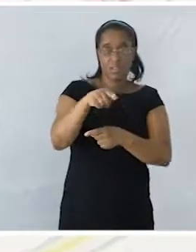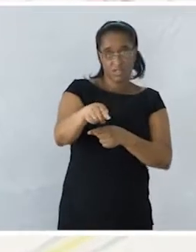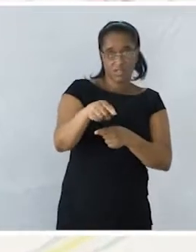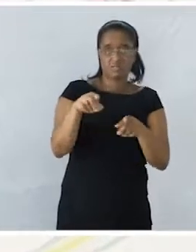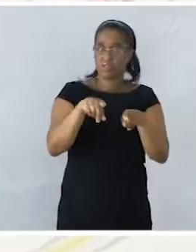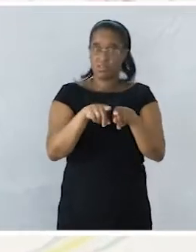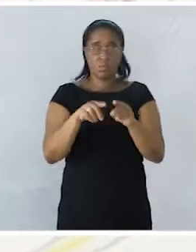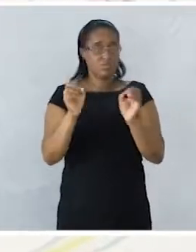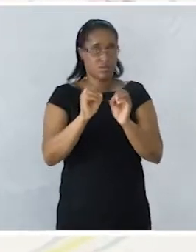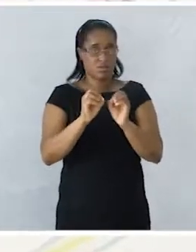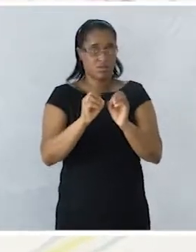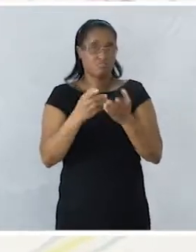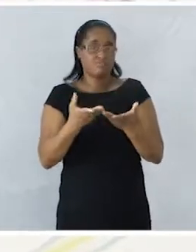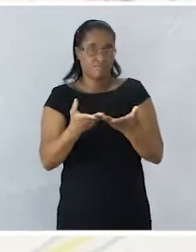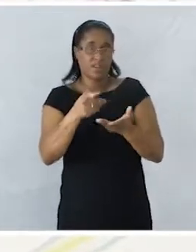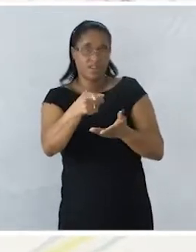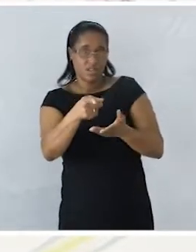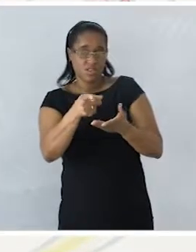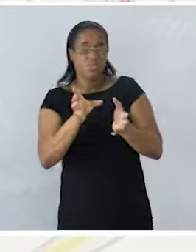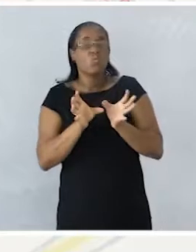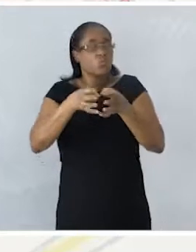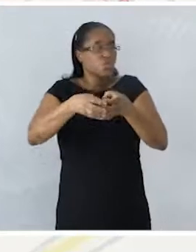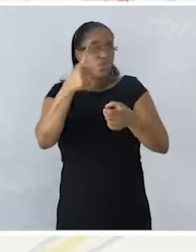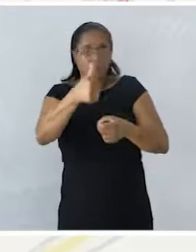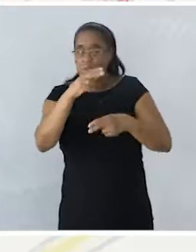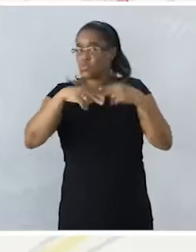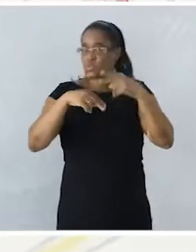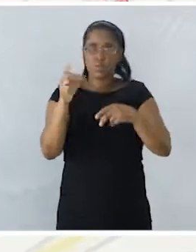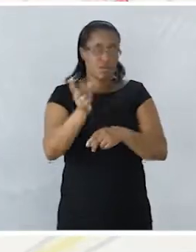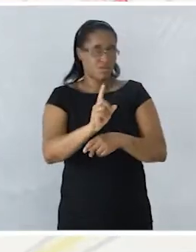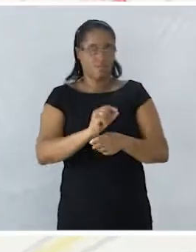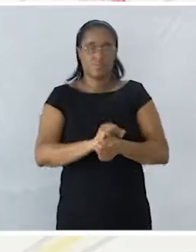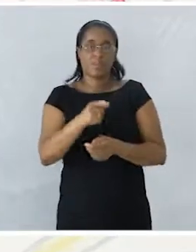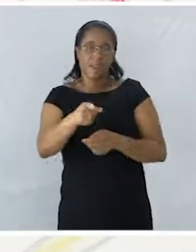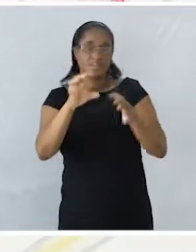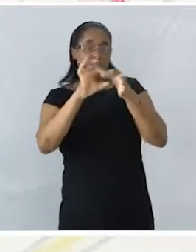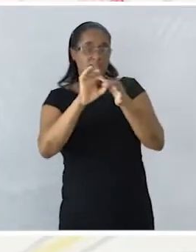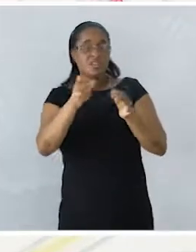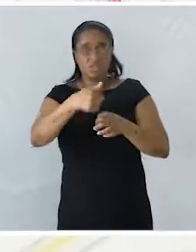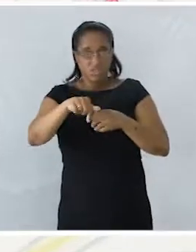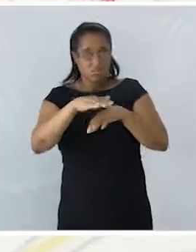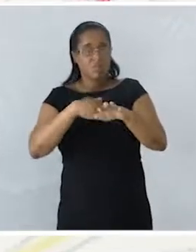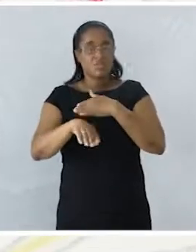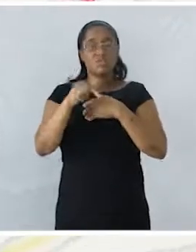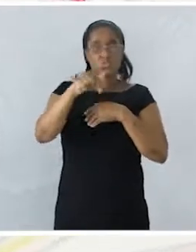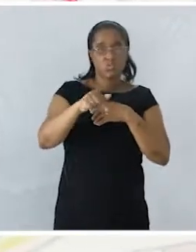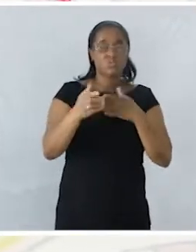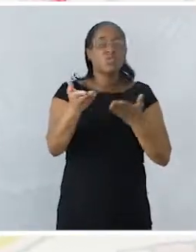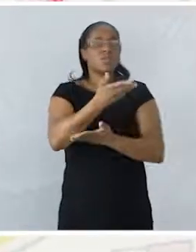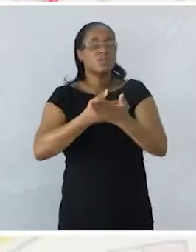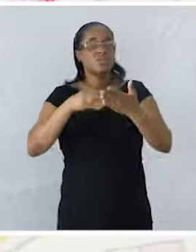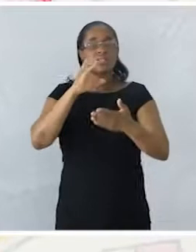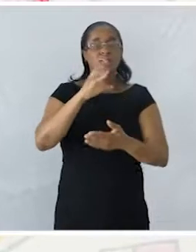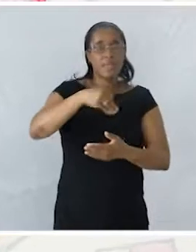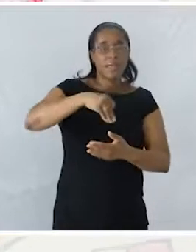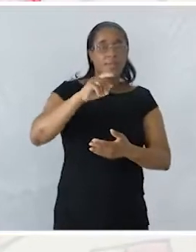mesma característica, então esse conjunto não é bem constituído. Essa é a ligação que nós vamos fazer hoje com a relação de pertença,